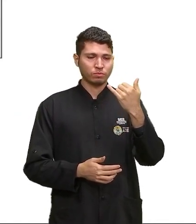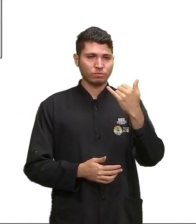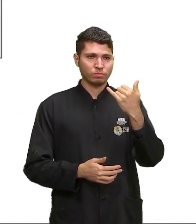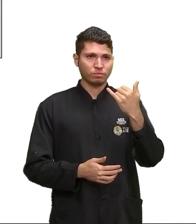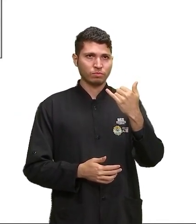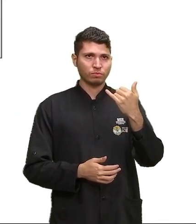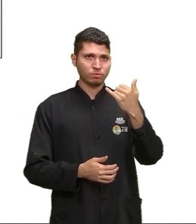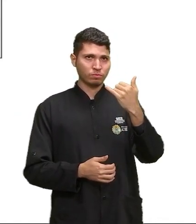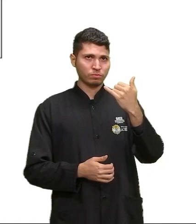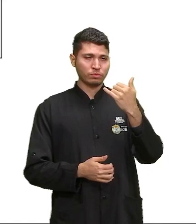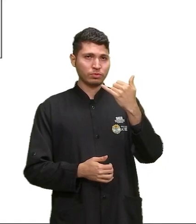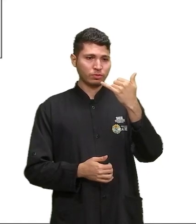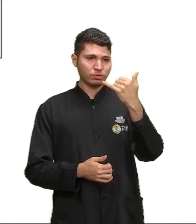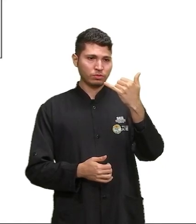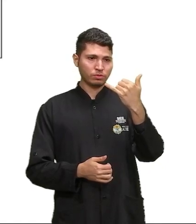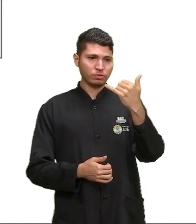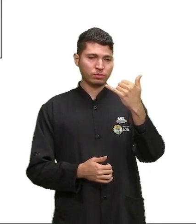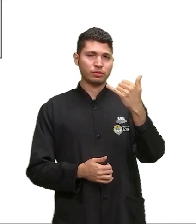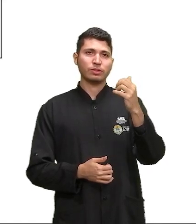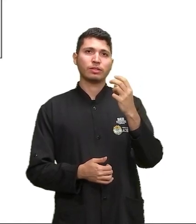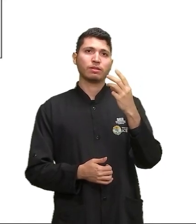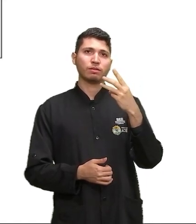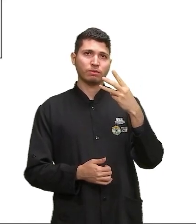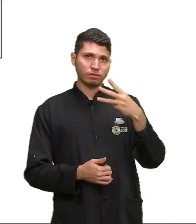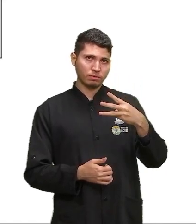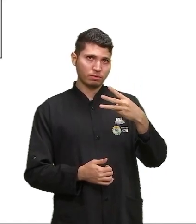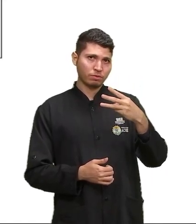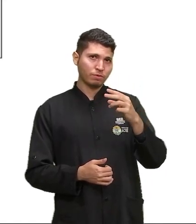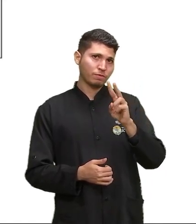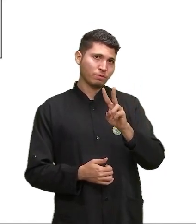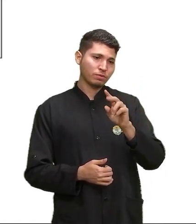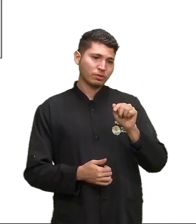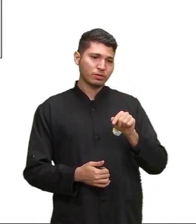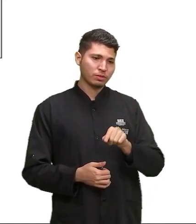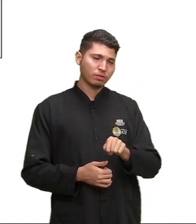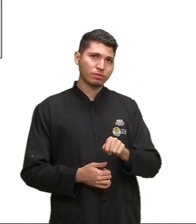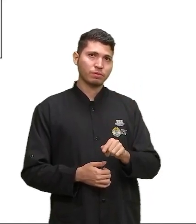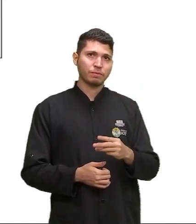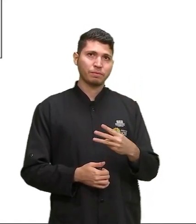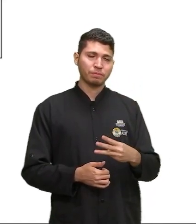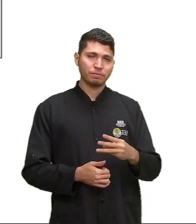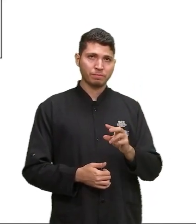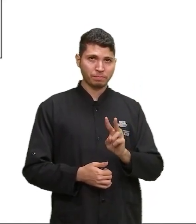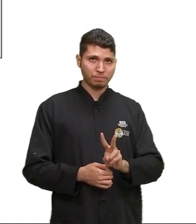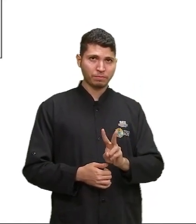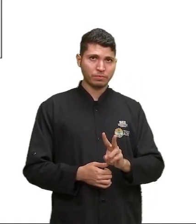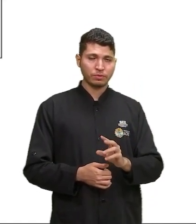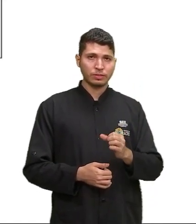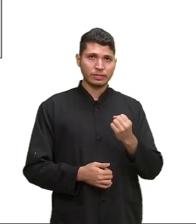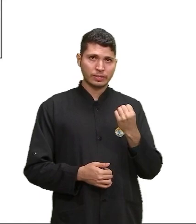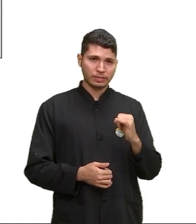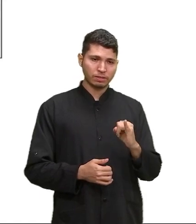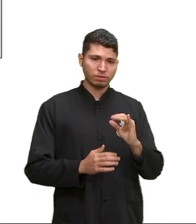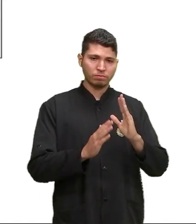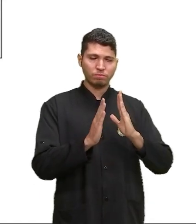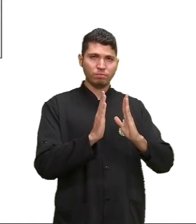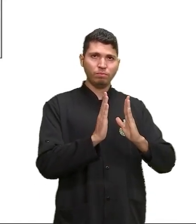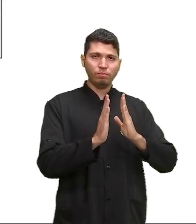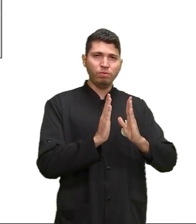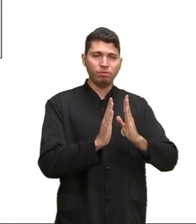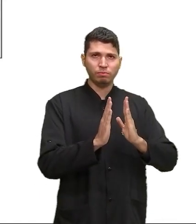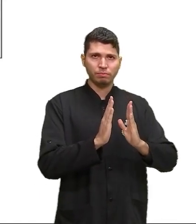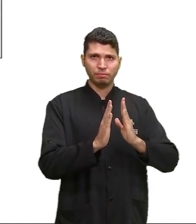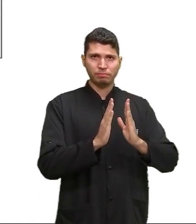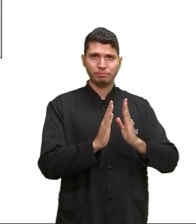seja, em cima tem 3 volts. E embaixo tem quantos volts? 3 também. Só que lembra que quando está em paralelo, a gente considera apenas uma